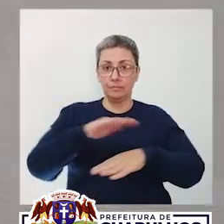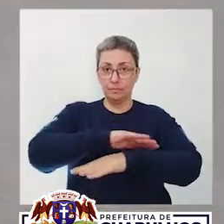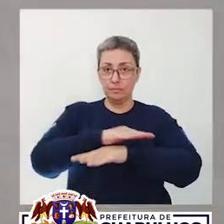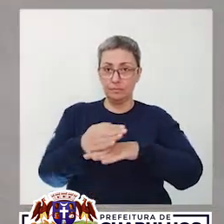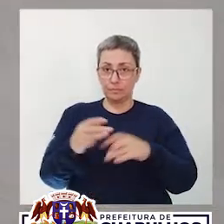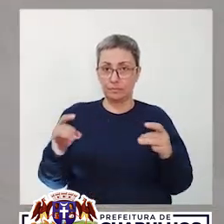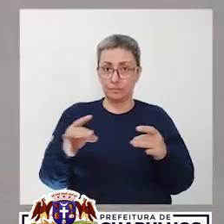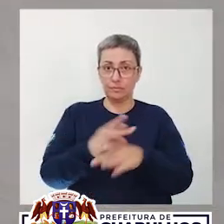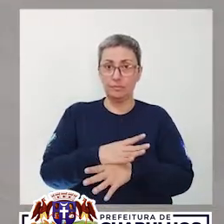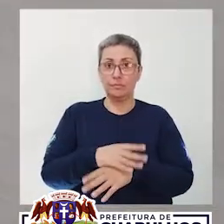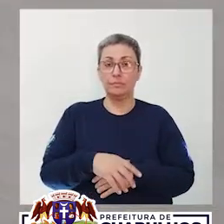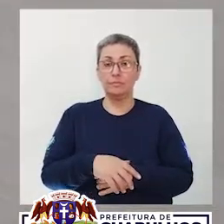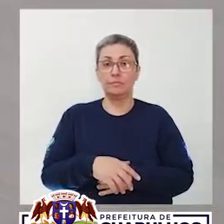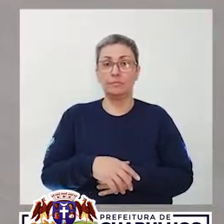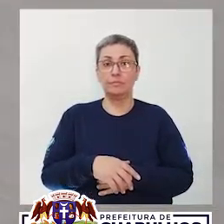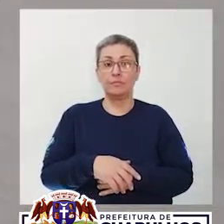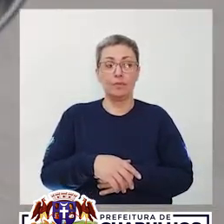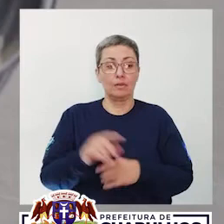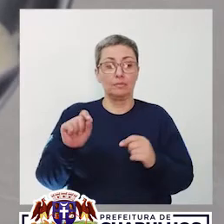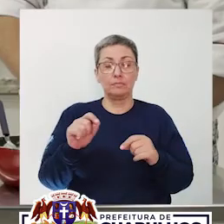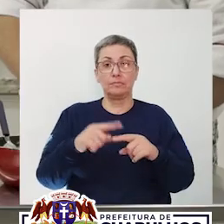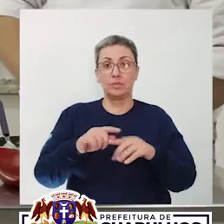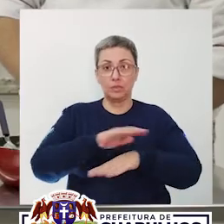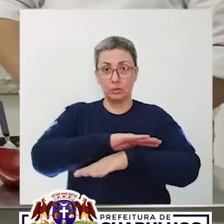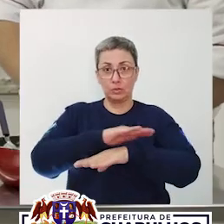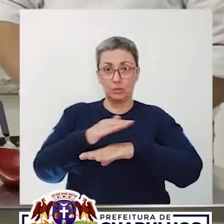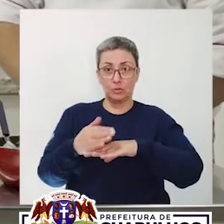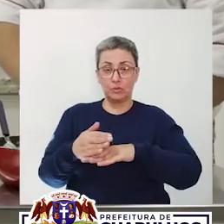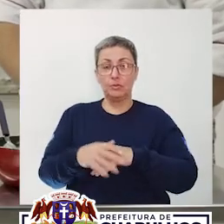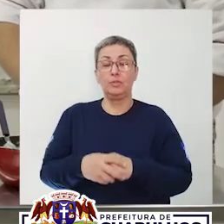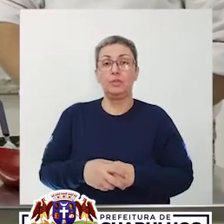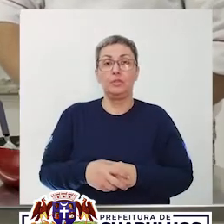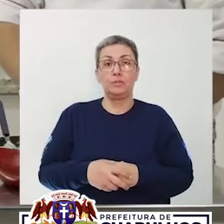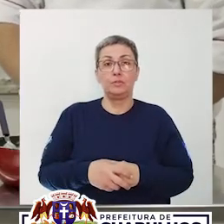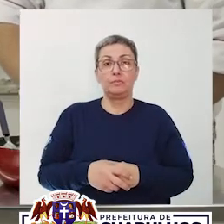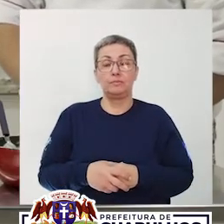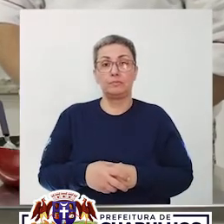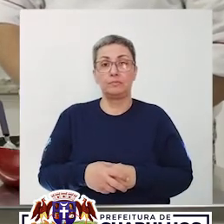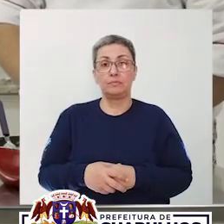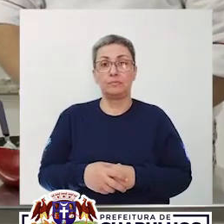Então, agora a cobertura já está pronta. Vou colocar aqui a cobertura.